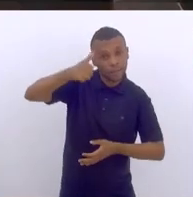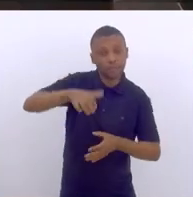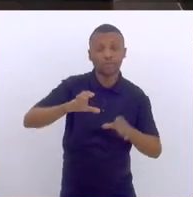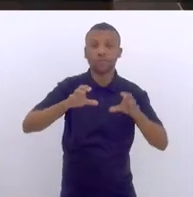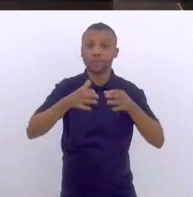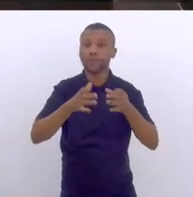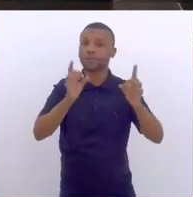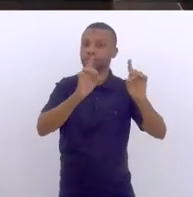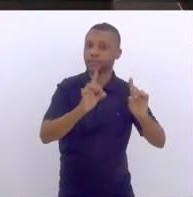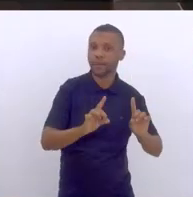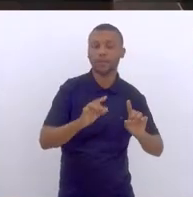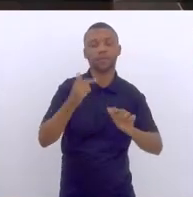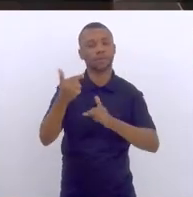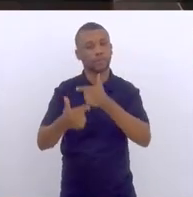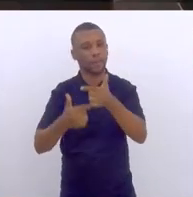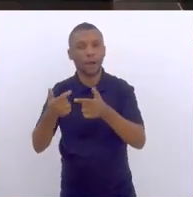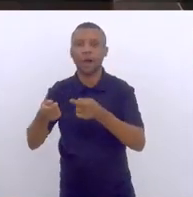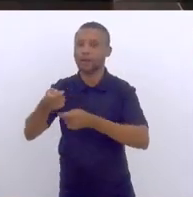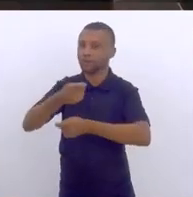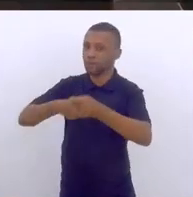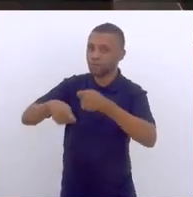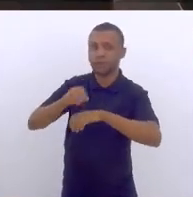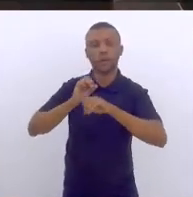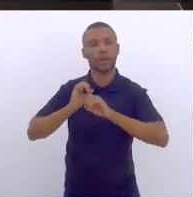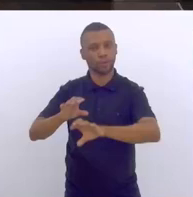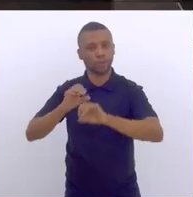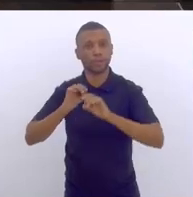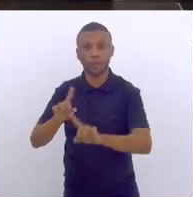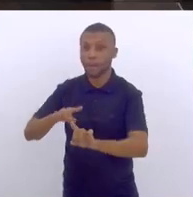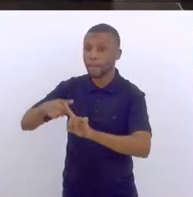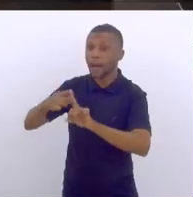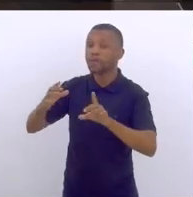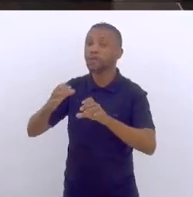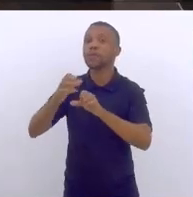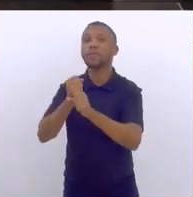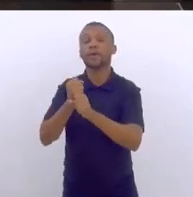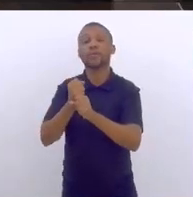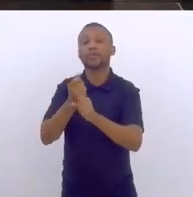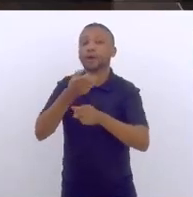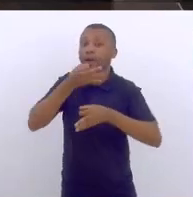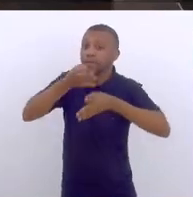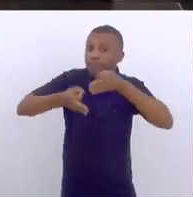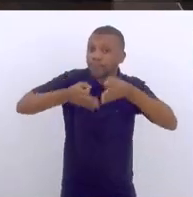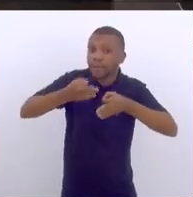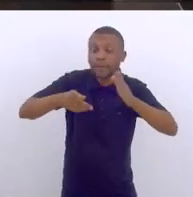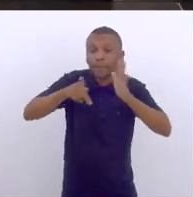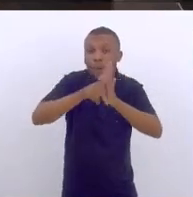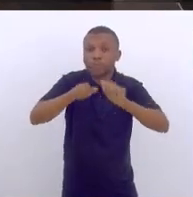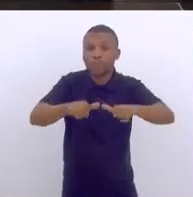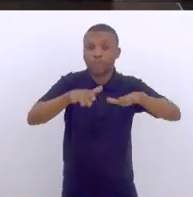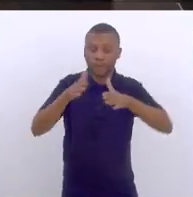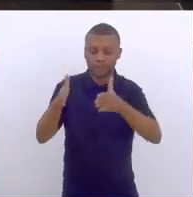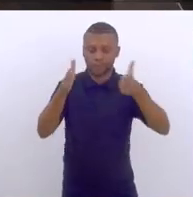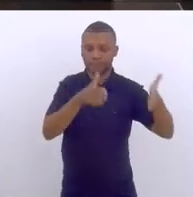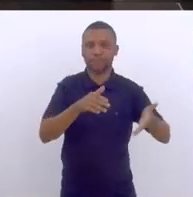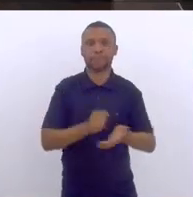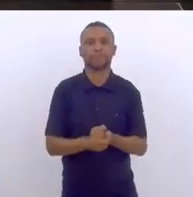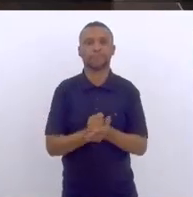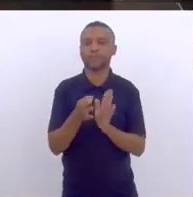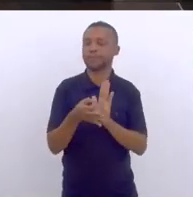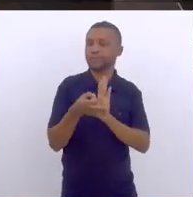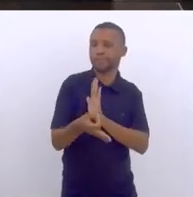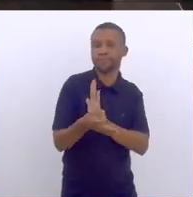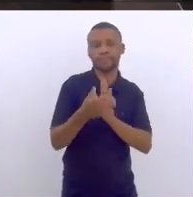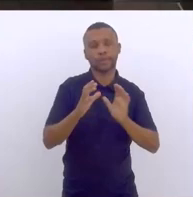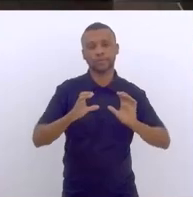Trabalho, de Economia, de Educação e Orçamento, às emendas de plenário. Para emitir parecer pela Comissão